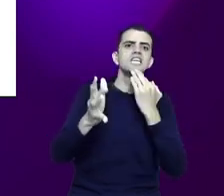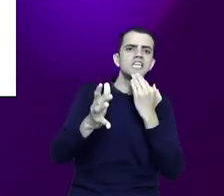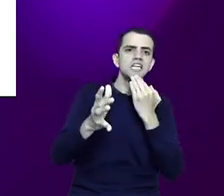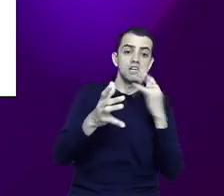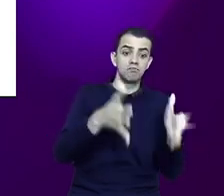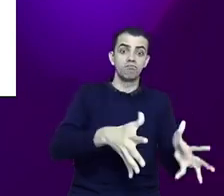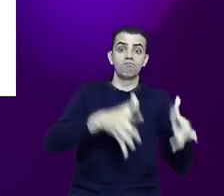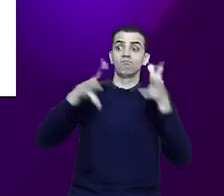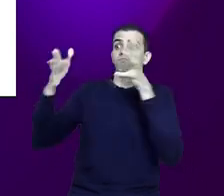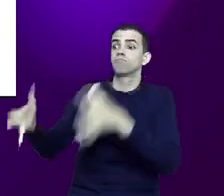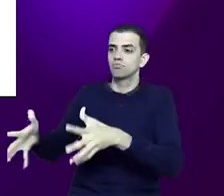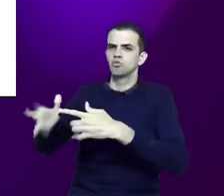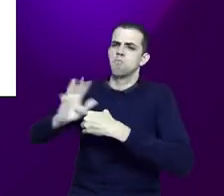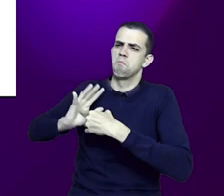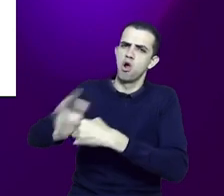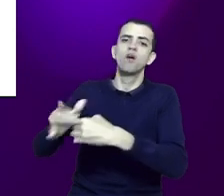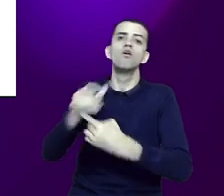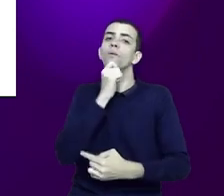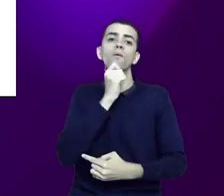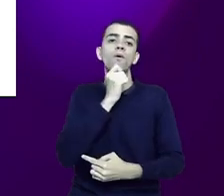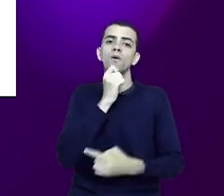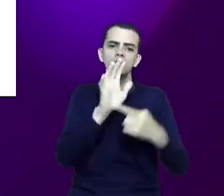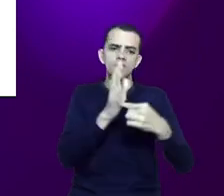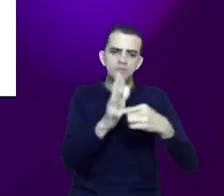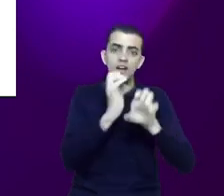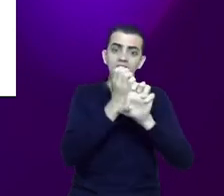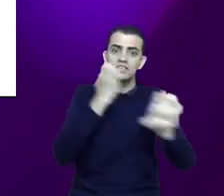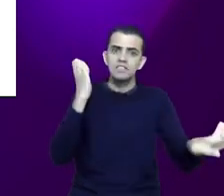colocar ele em prática. Então, a engenharia